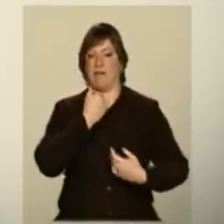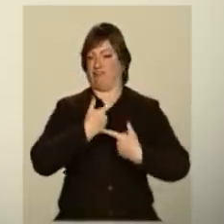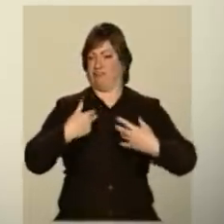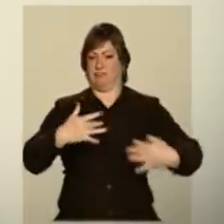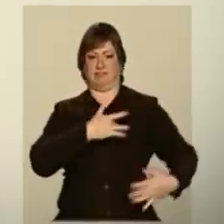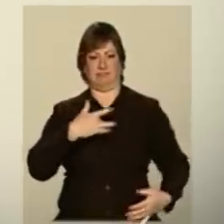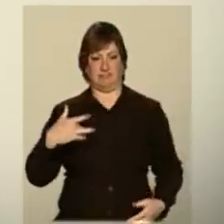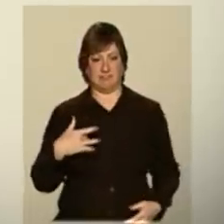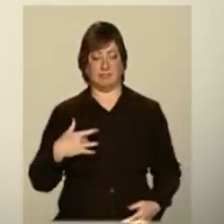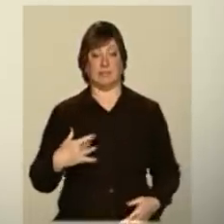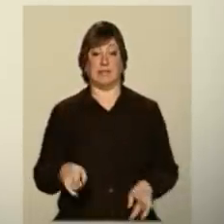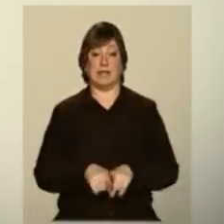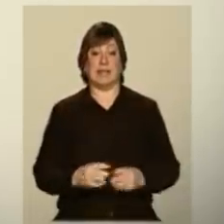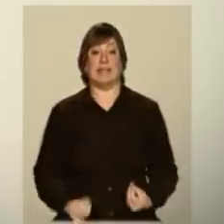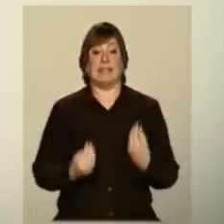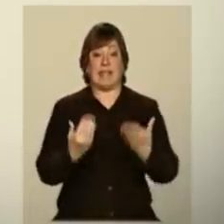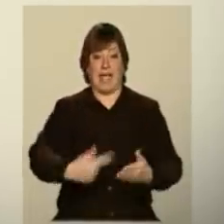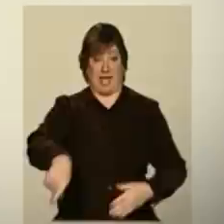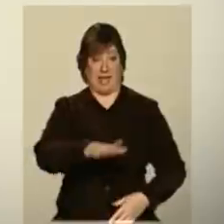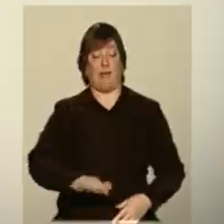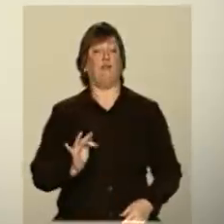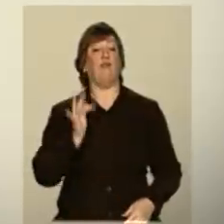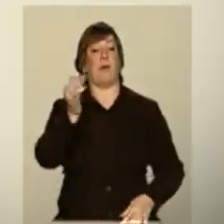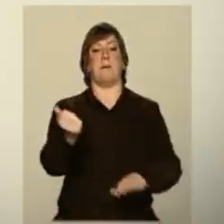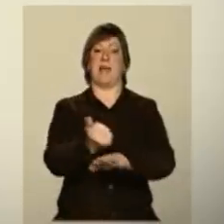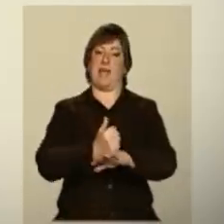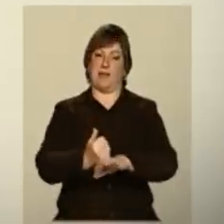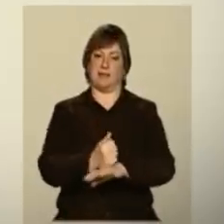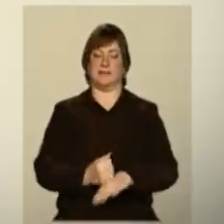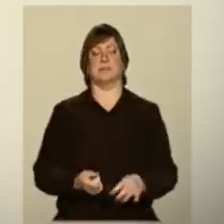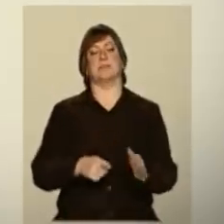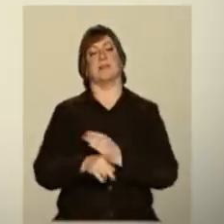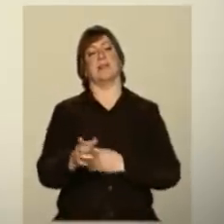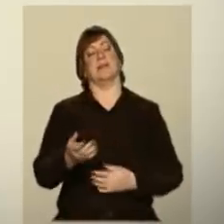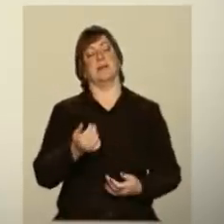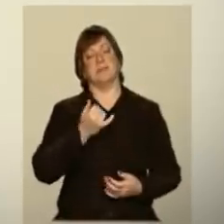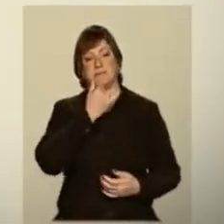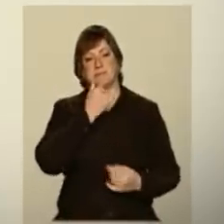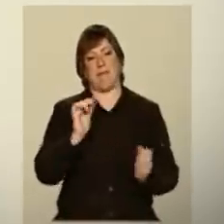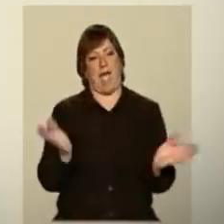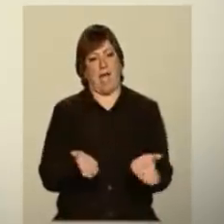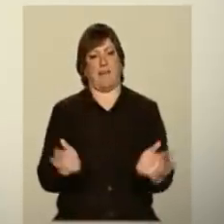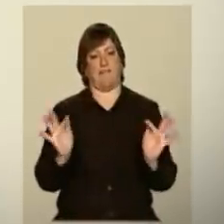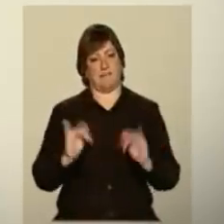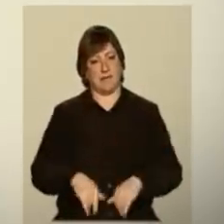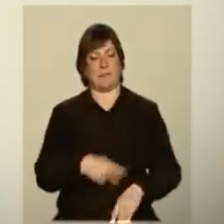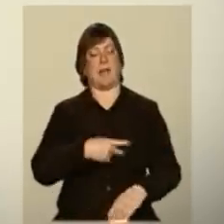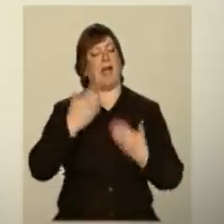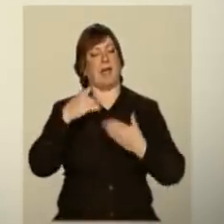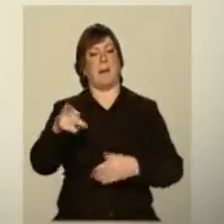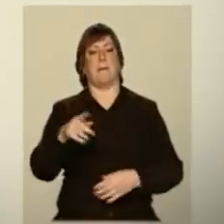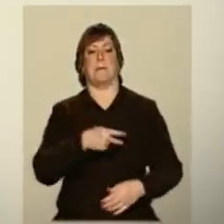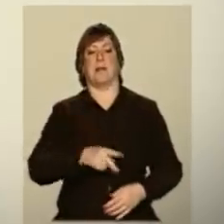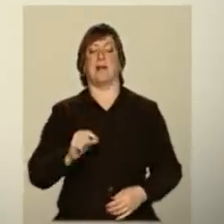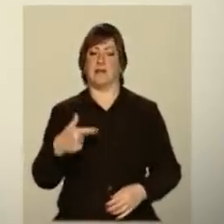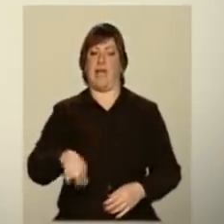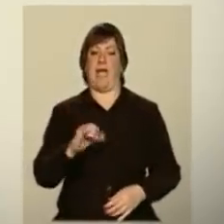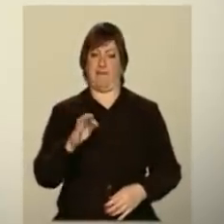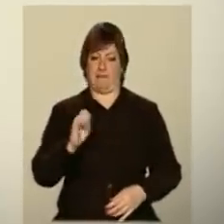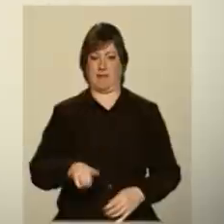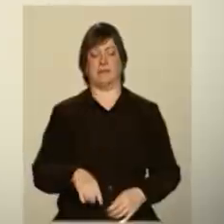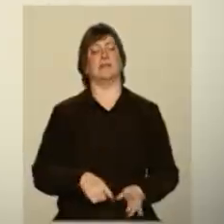vão poder Luciano dar a eles um futuro melhor presidente É uma pena mas o nosso tempo chegou ao fim eu agradeço a Senhora por mais esse